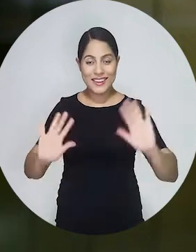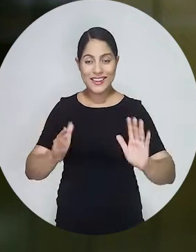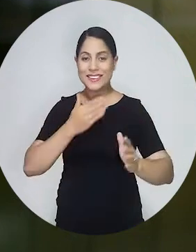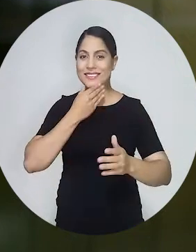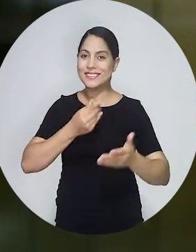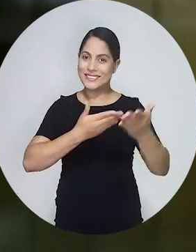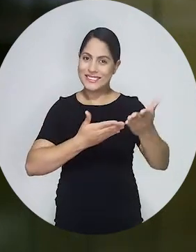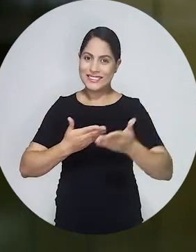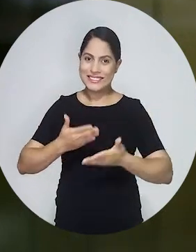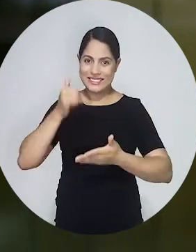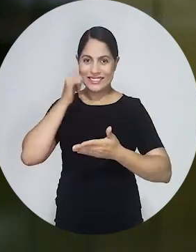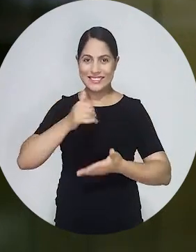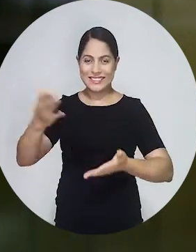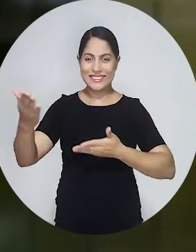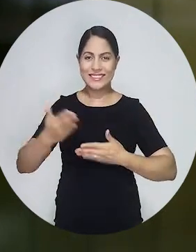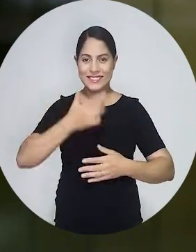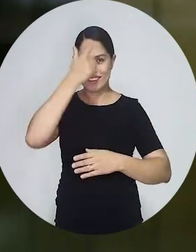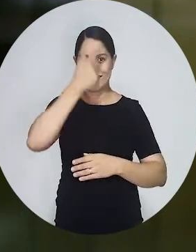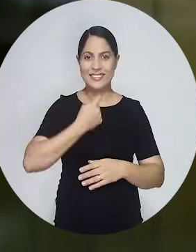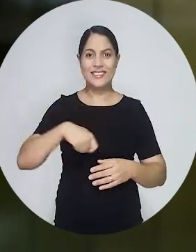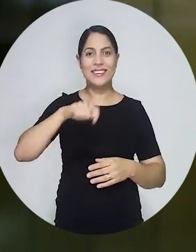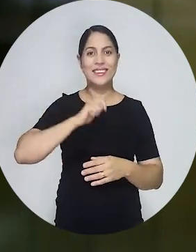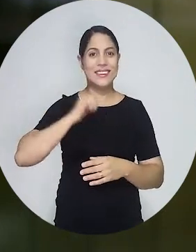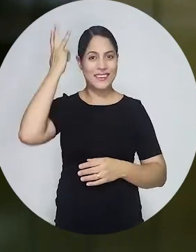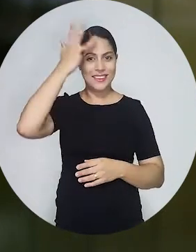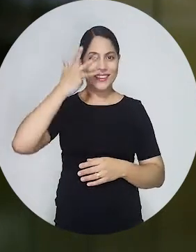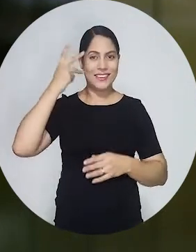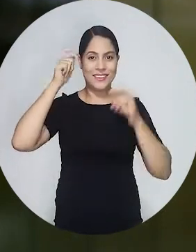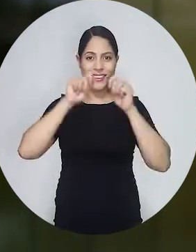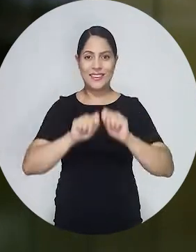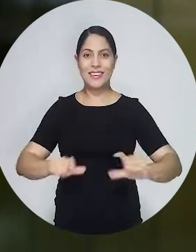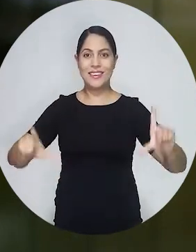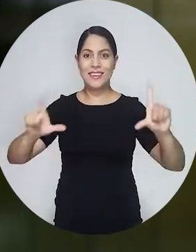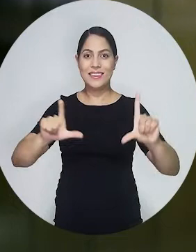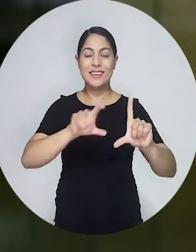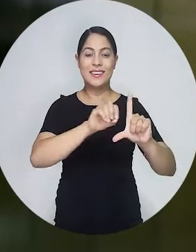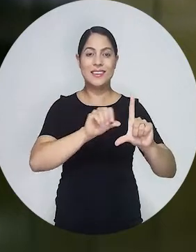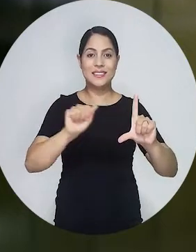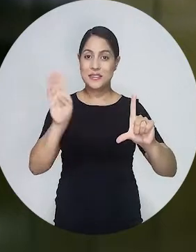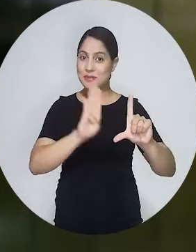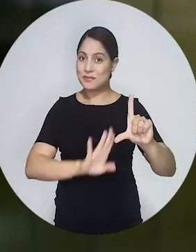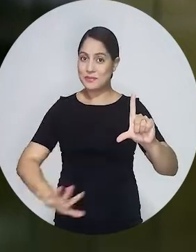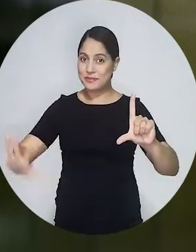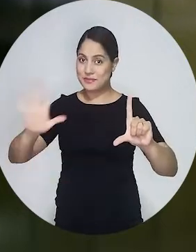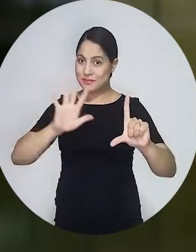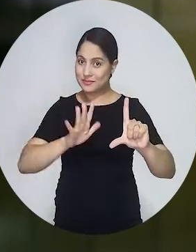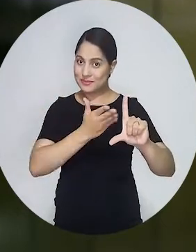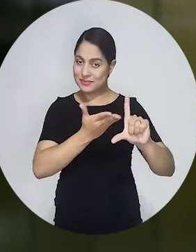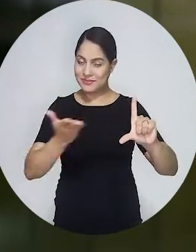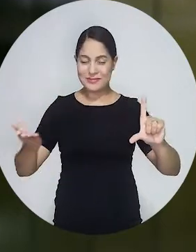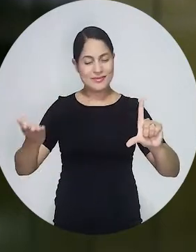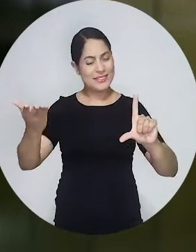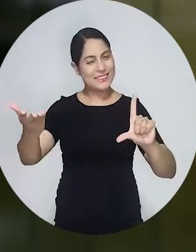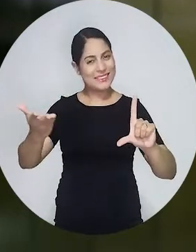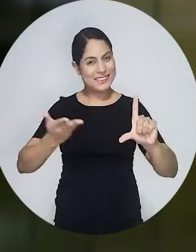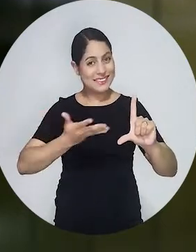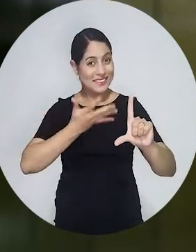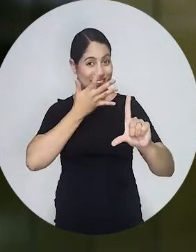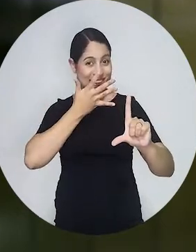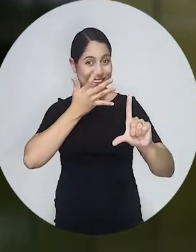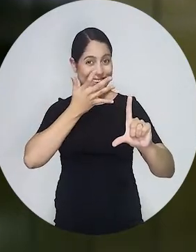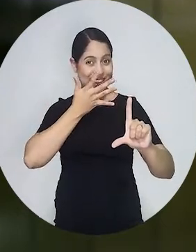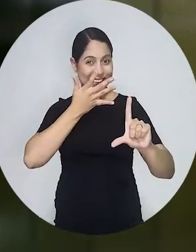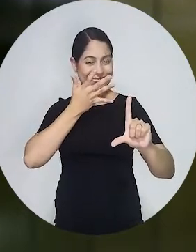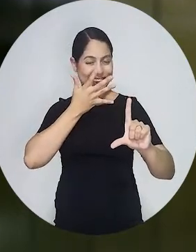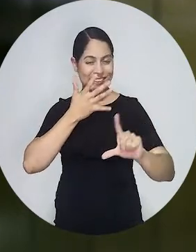Olá, seja bem-vindo, seja bem-vinda. Eu sou Mariana Xavier e essa é mais uma edição do programa OAB Nacional. E você, é claro, é o